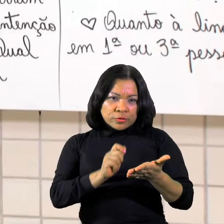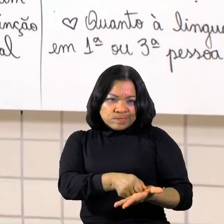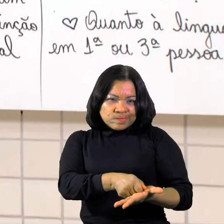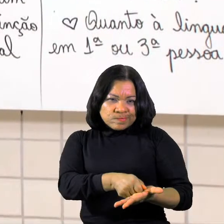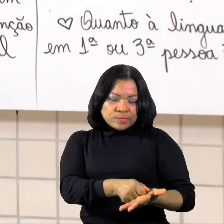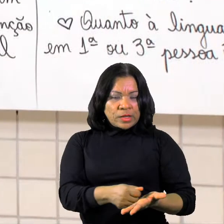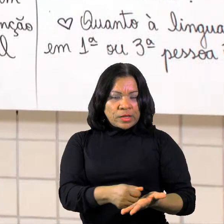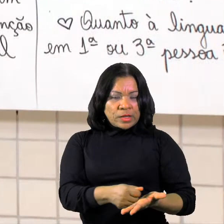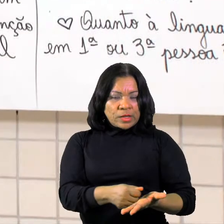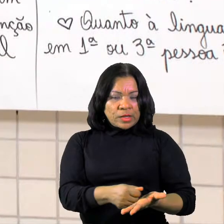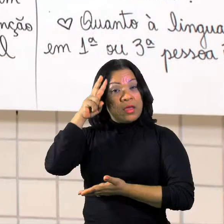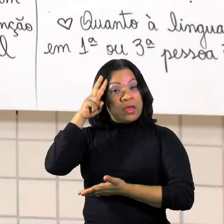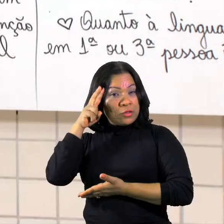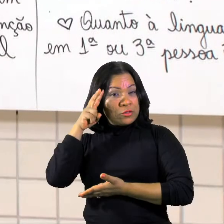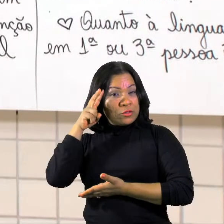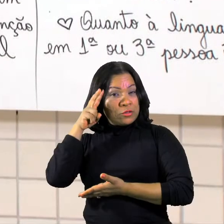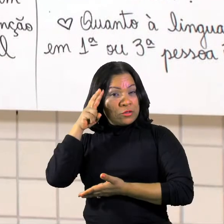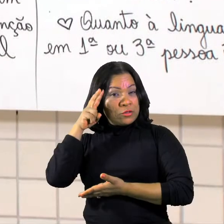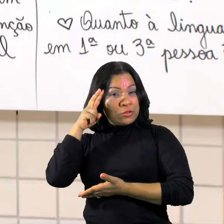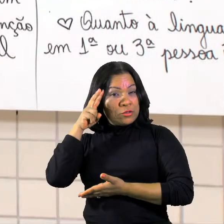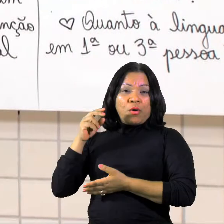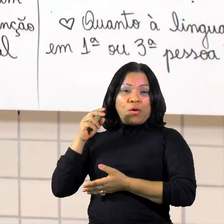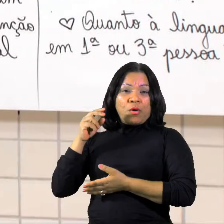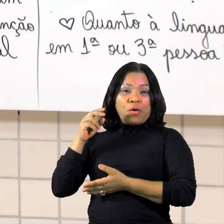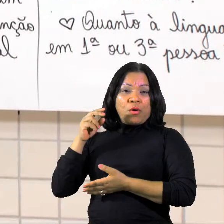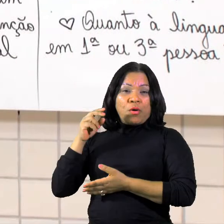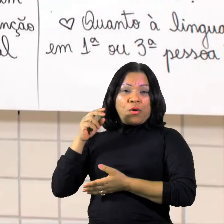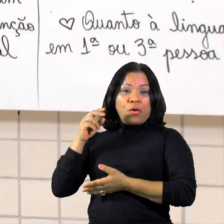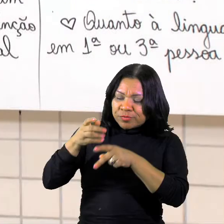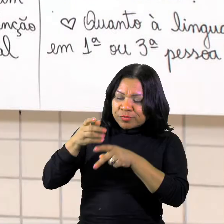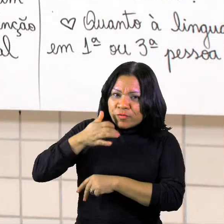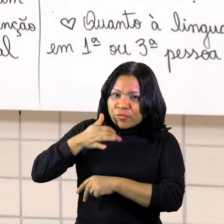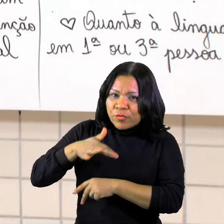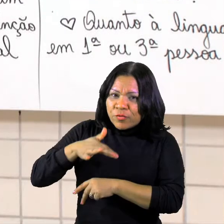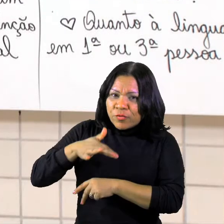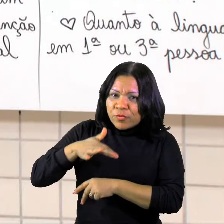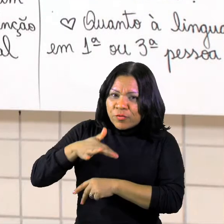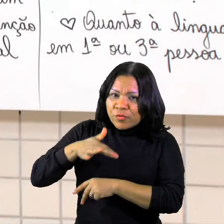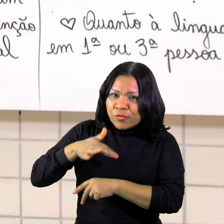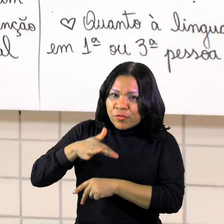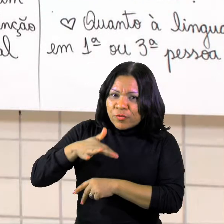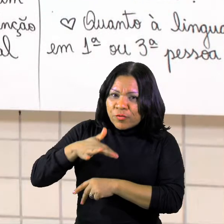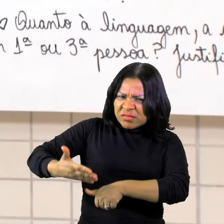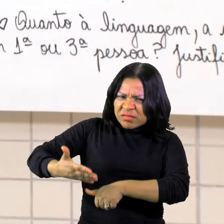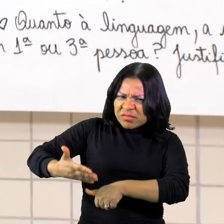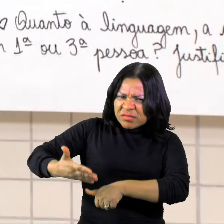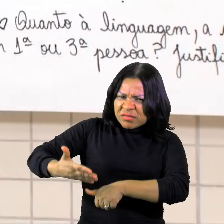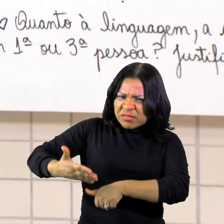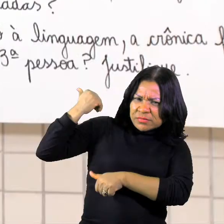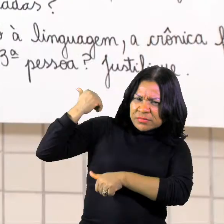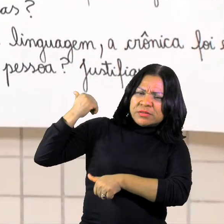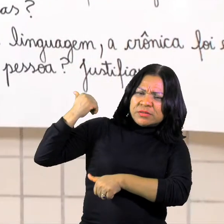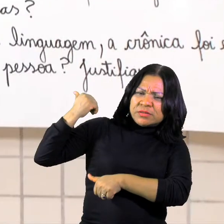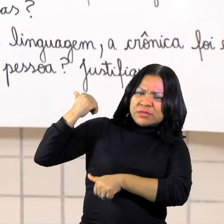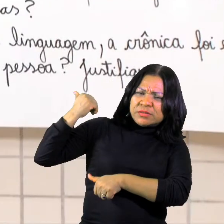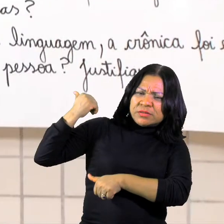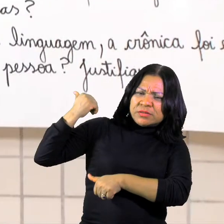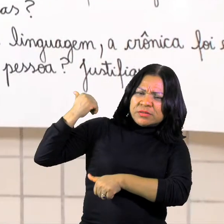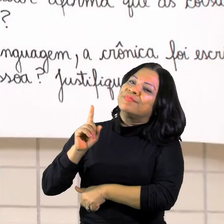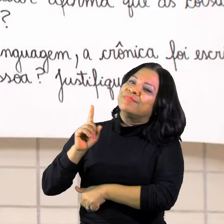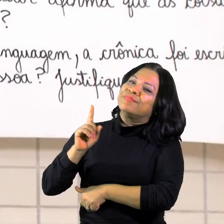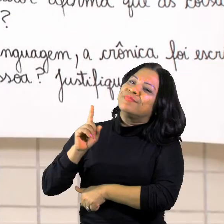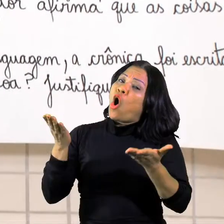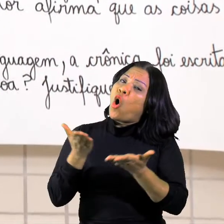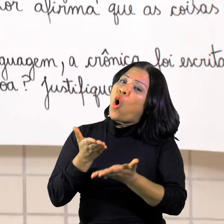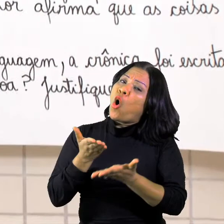que povoaram minha infância ficaram no passado. Hoje as casas estão tão